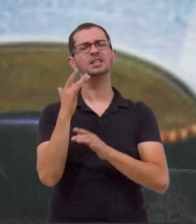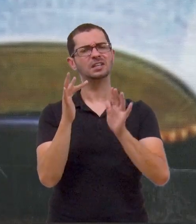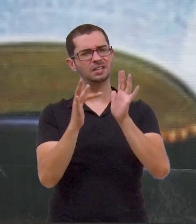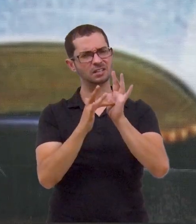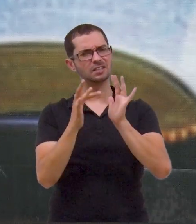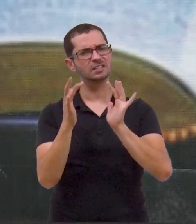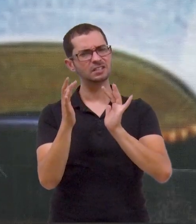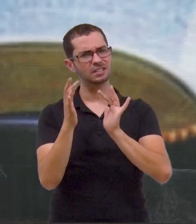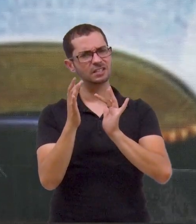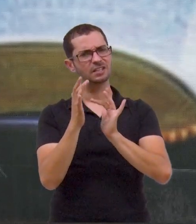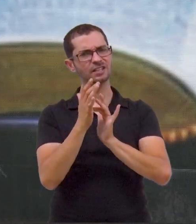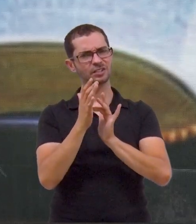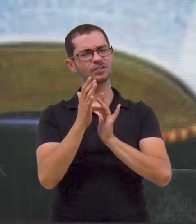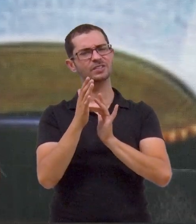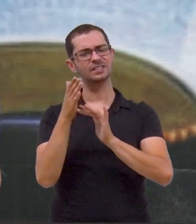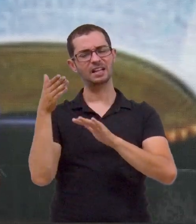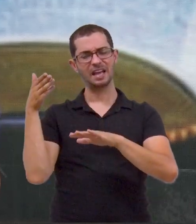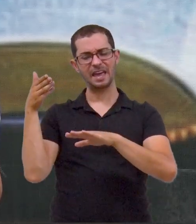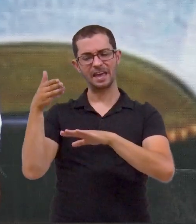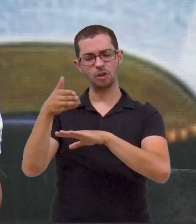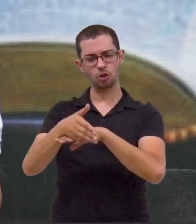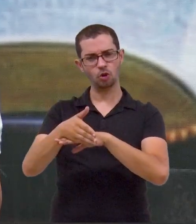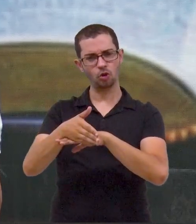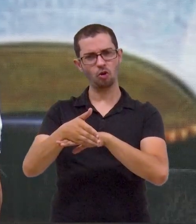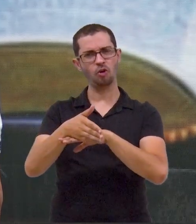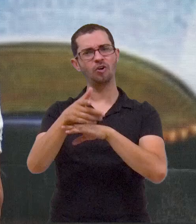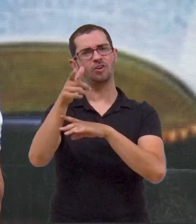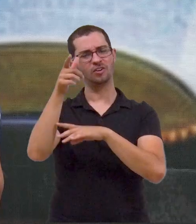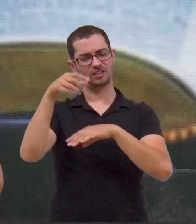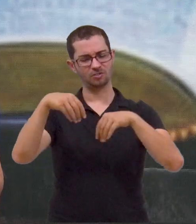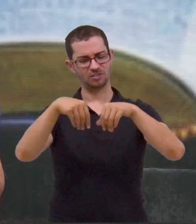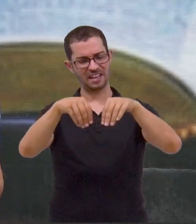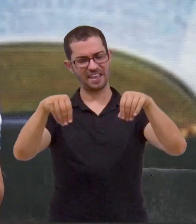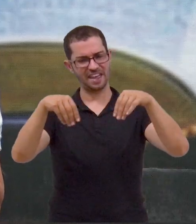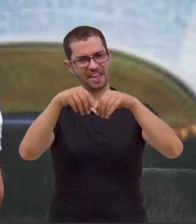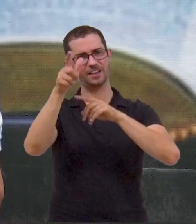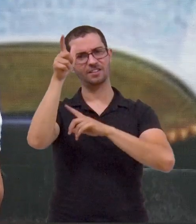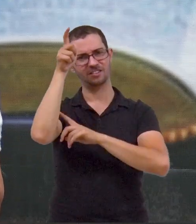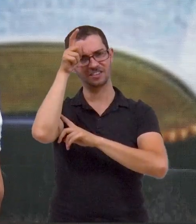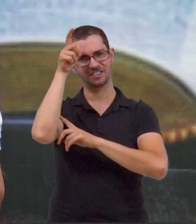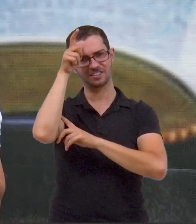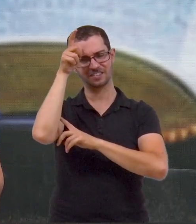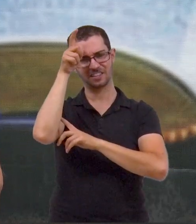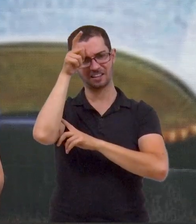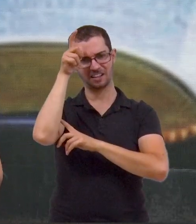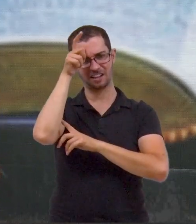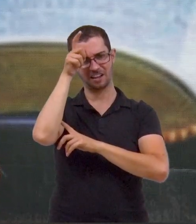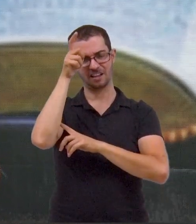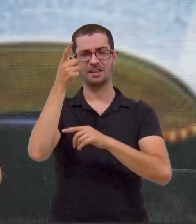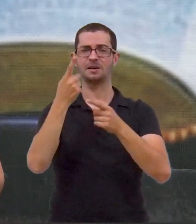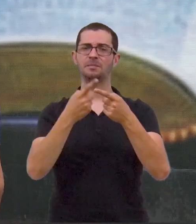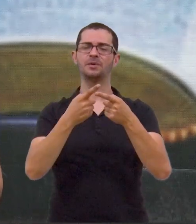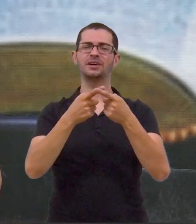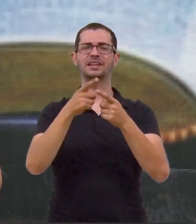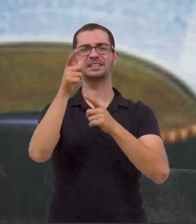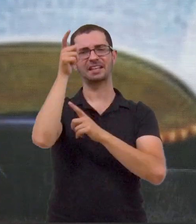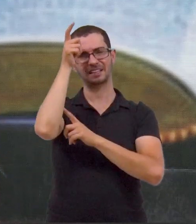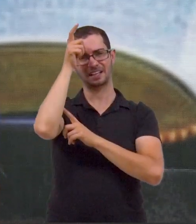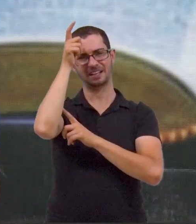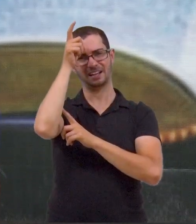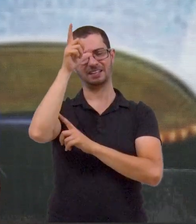entrou no terreno de Satanás, porque Satanás é o detentor